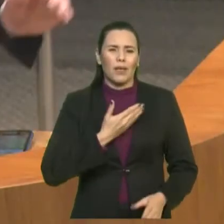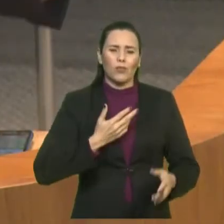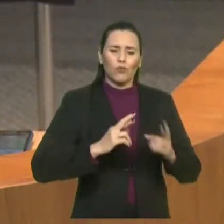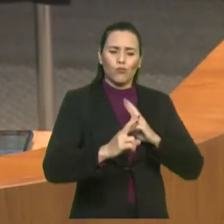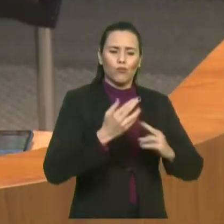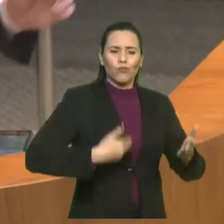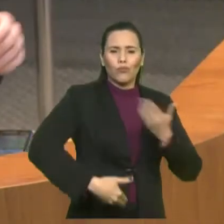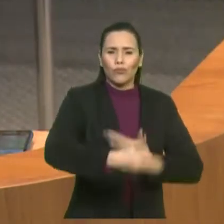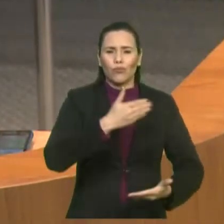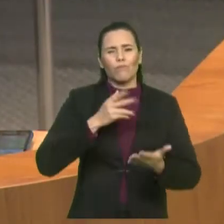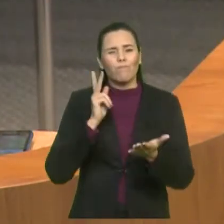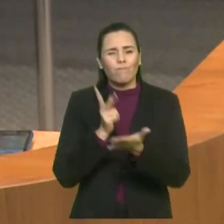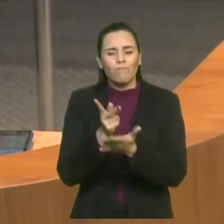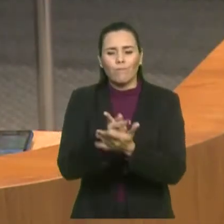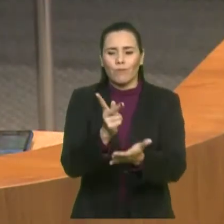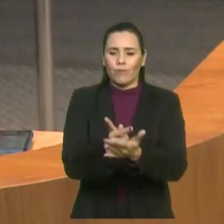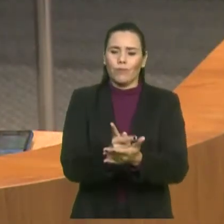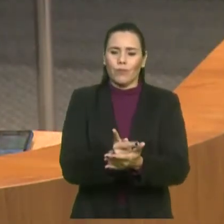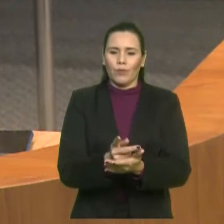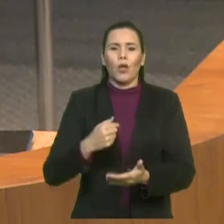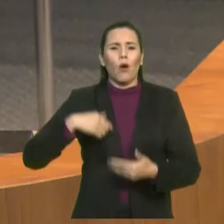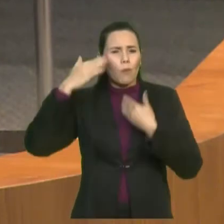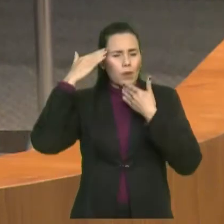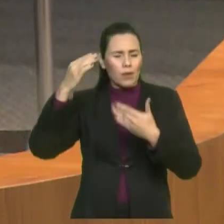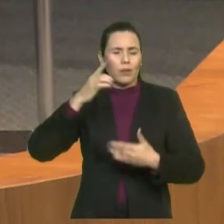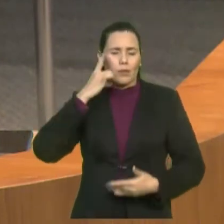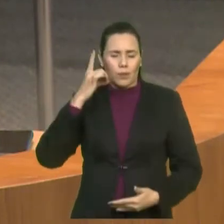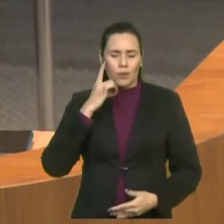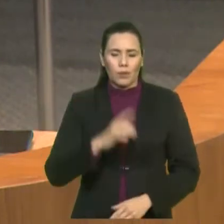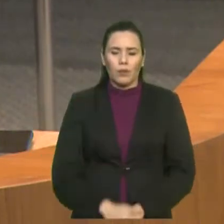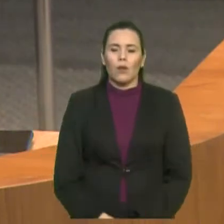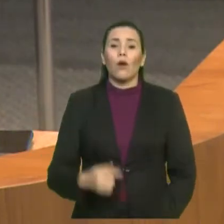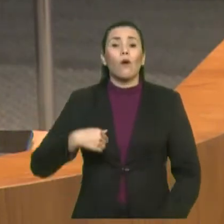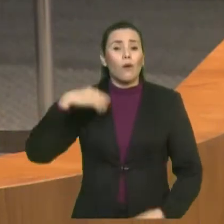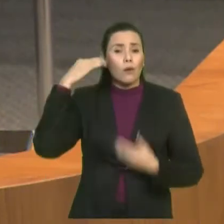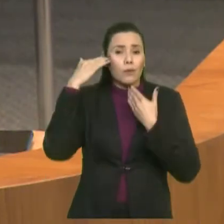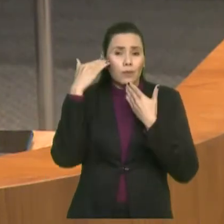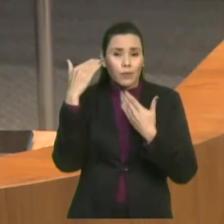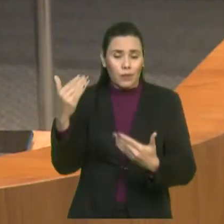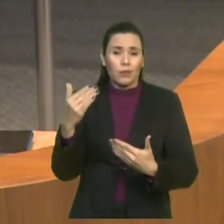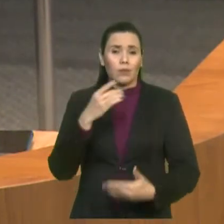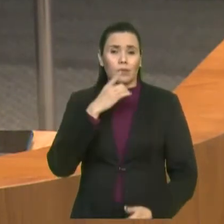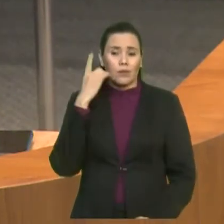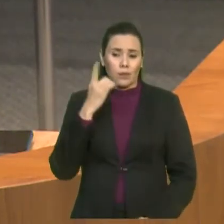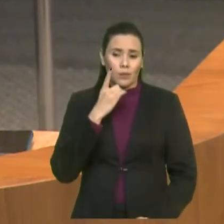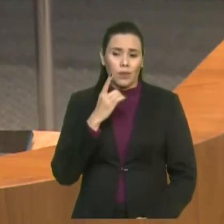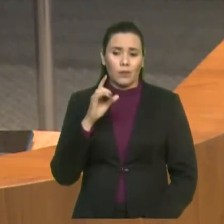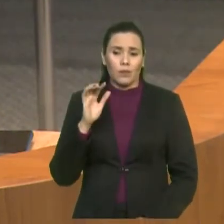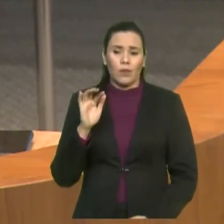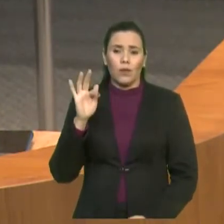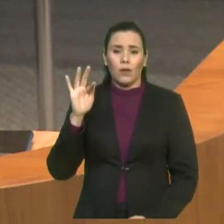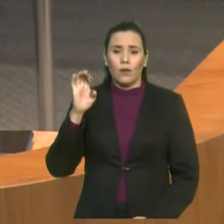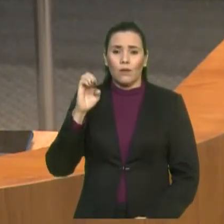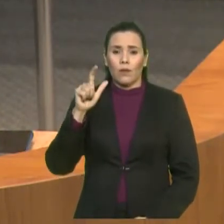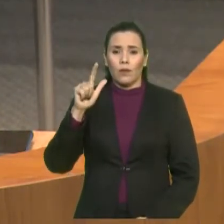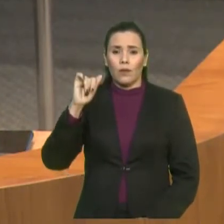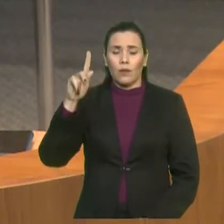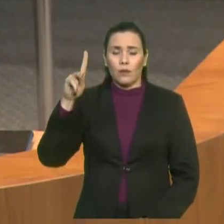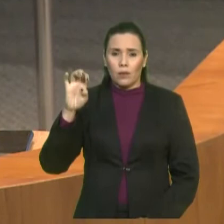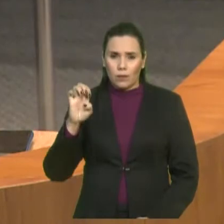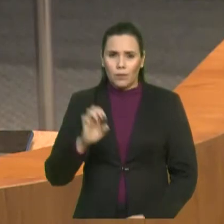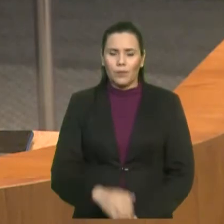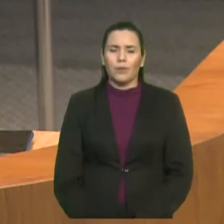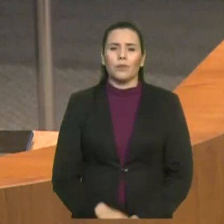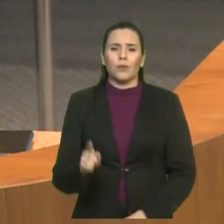Hélio, e ao deputado Felipe pela permissão dessa dessa pequena escorregada